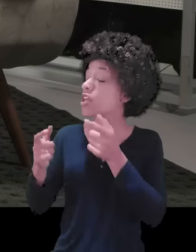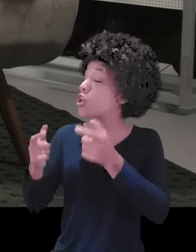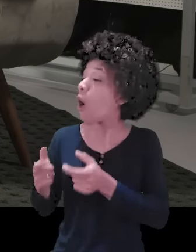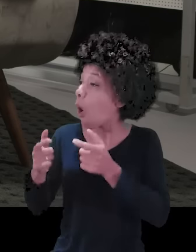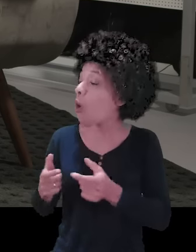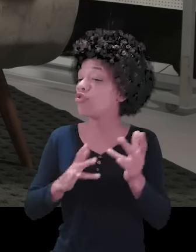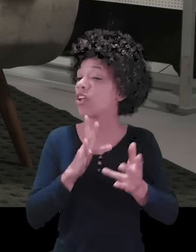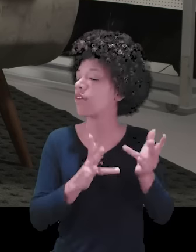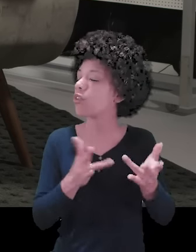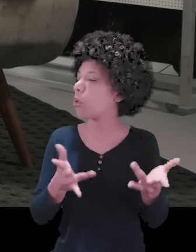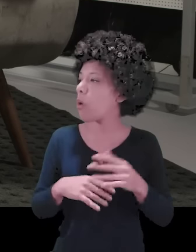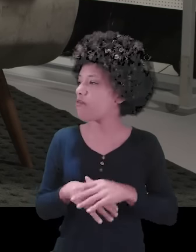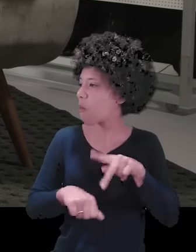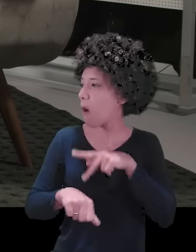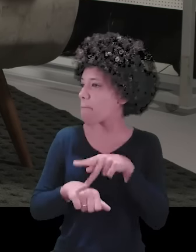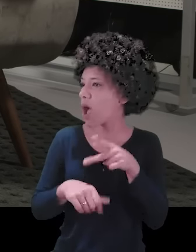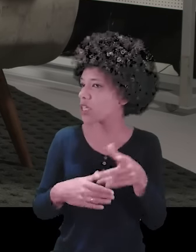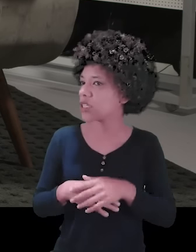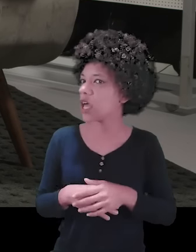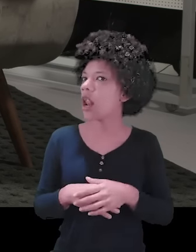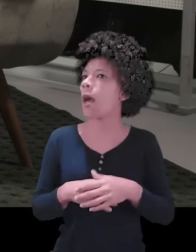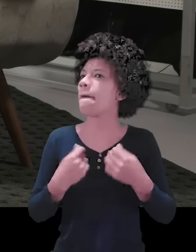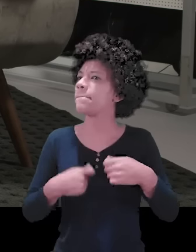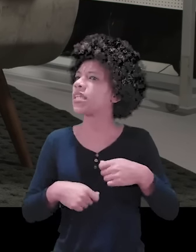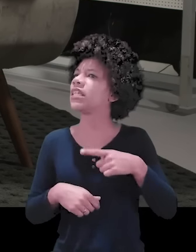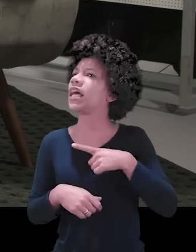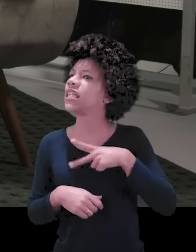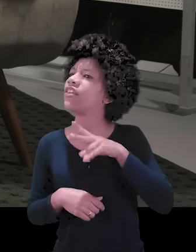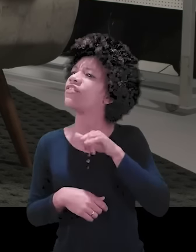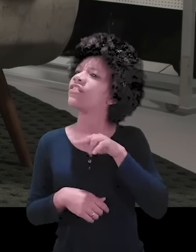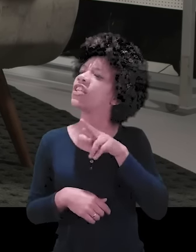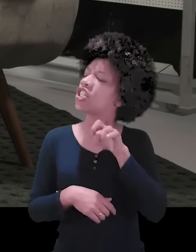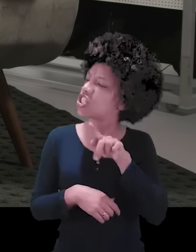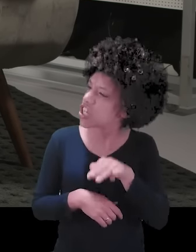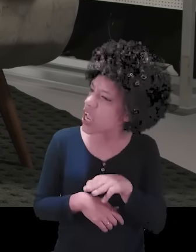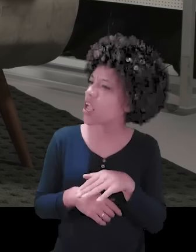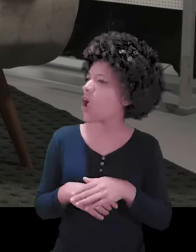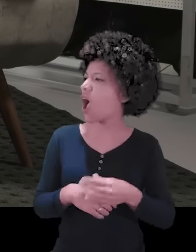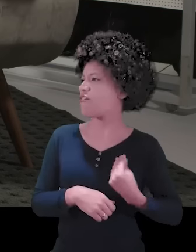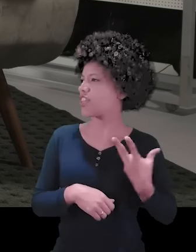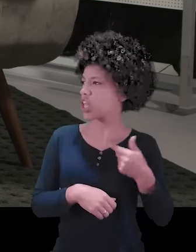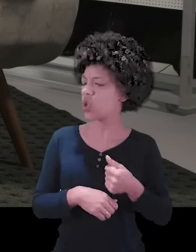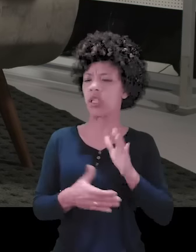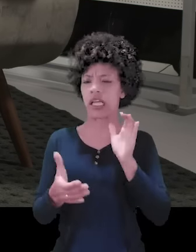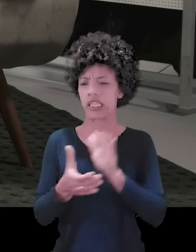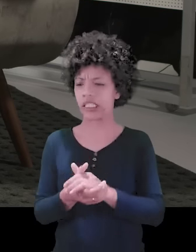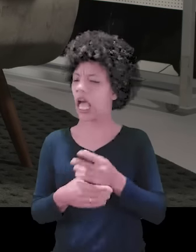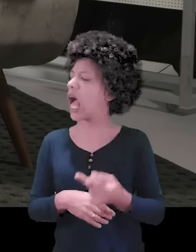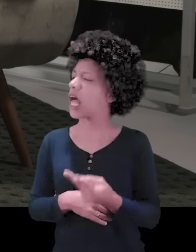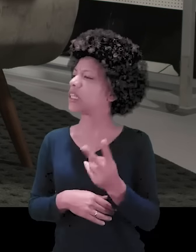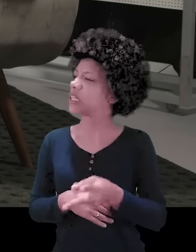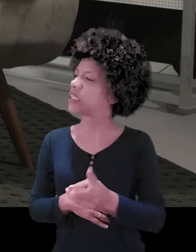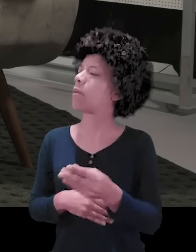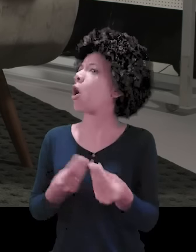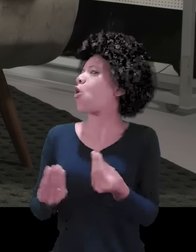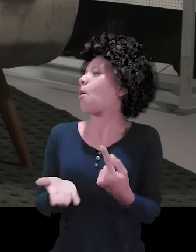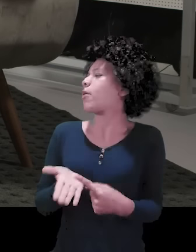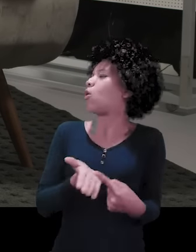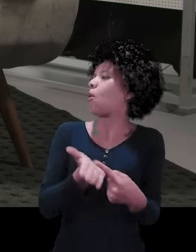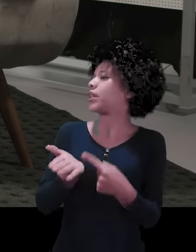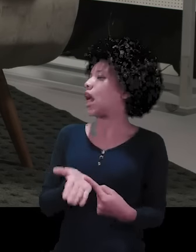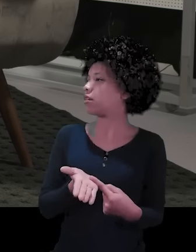vem da onde essa noiva e essa noiva tem que ser virgem não e a mulher fica vida inteira com cara como é que esse